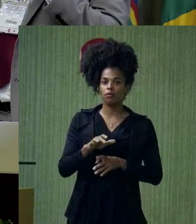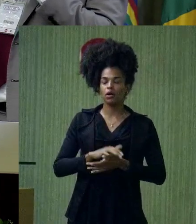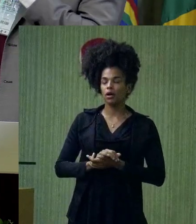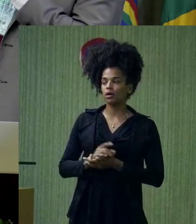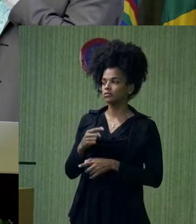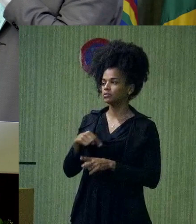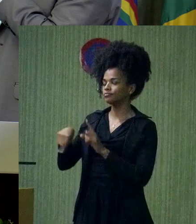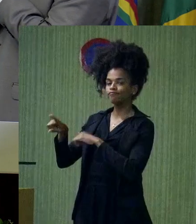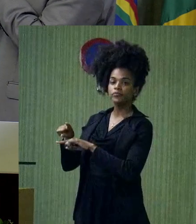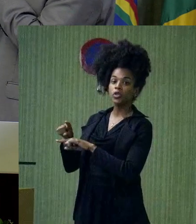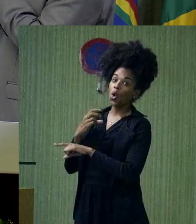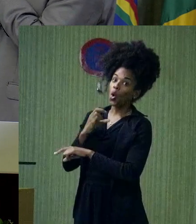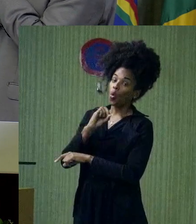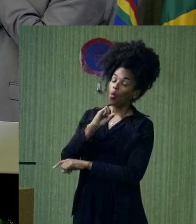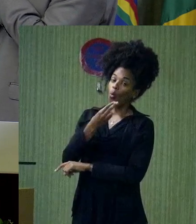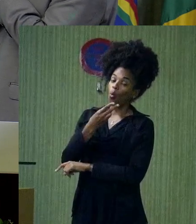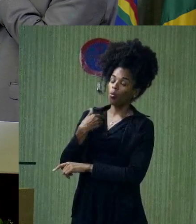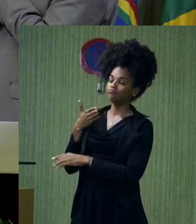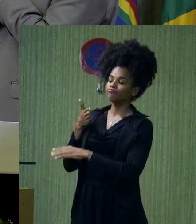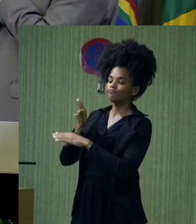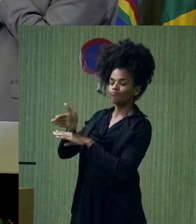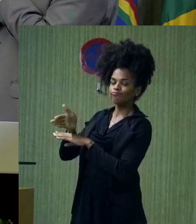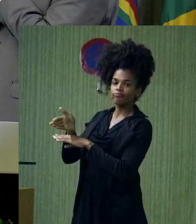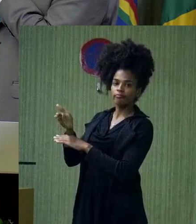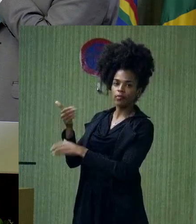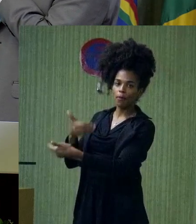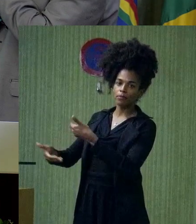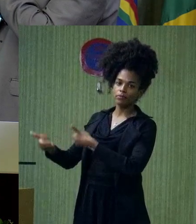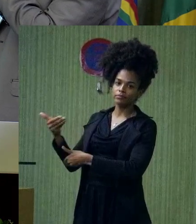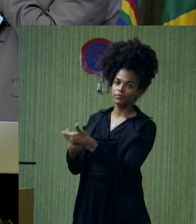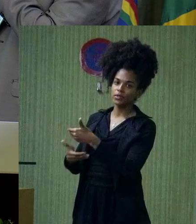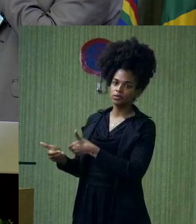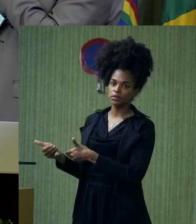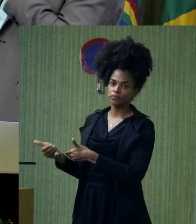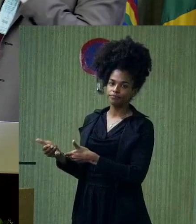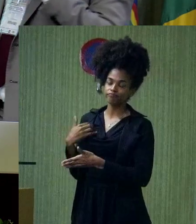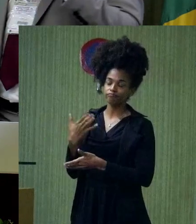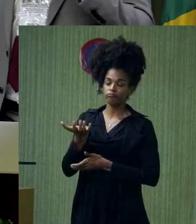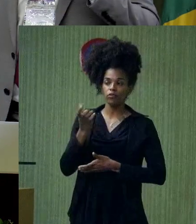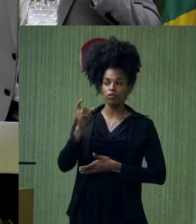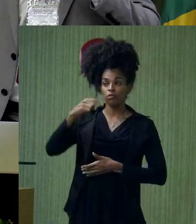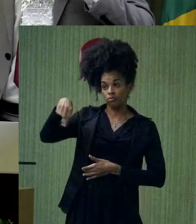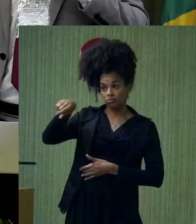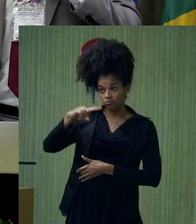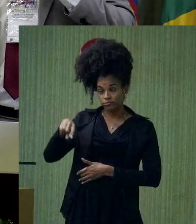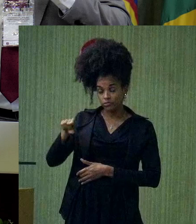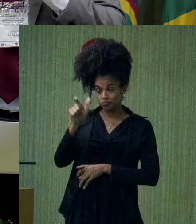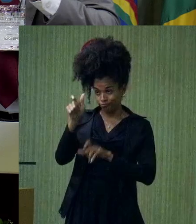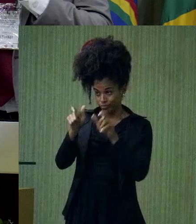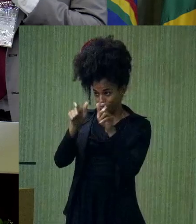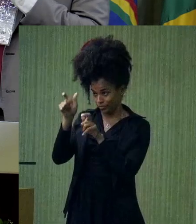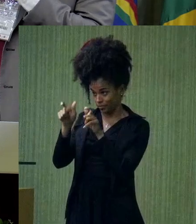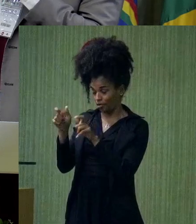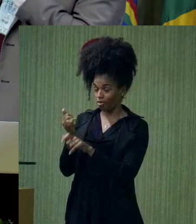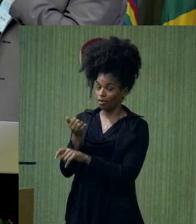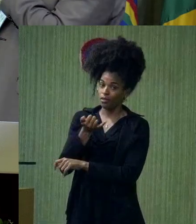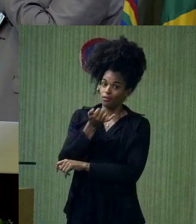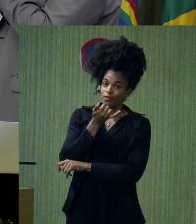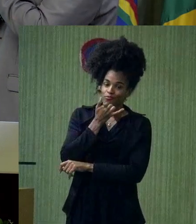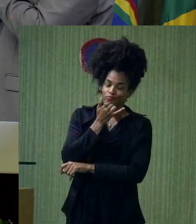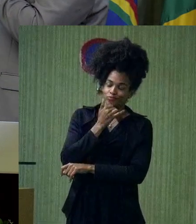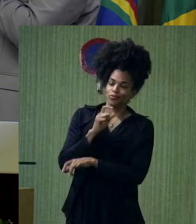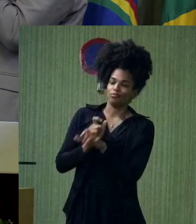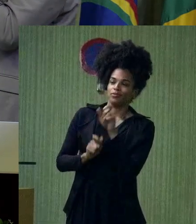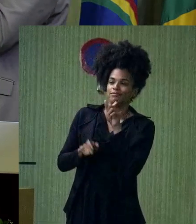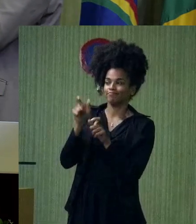rede ou a gente deve participar eu queria que você vossas excelências desculpem viu eu